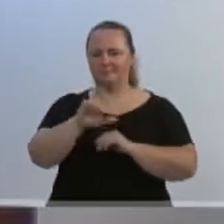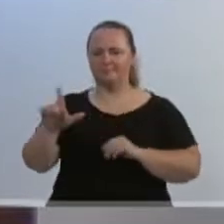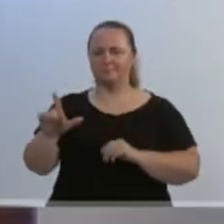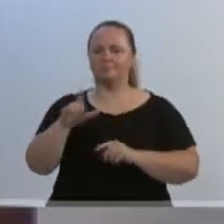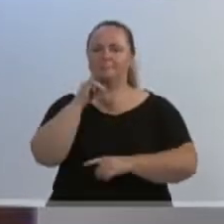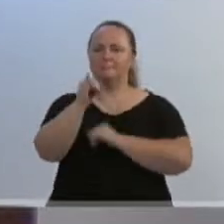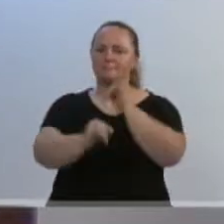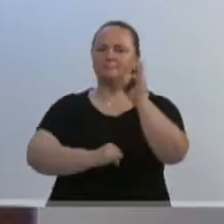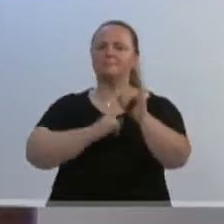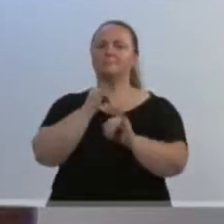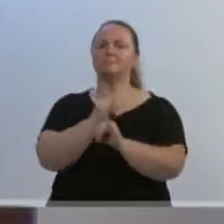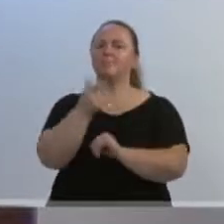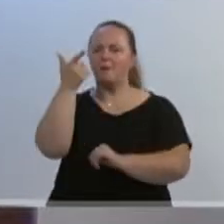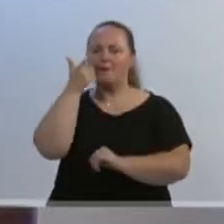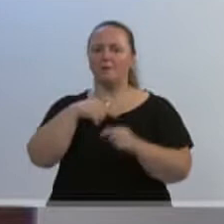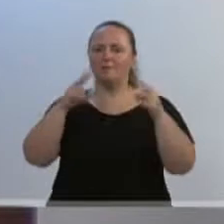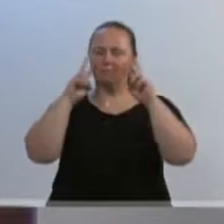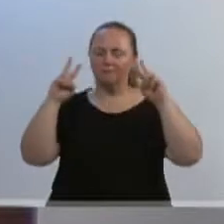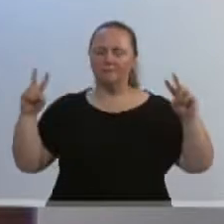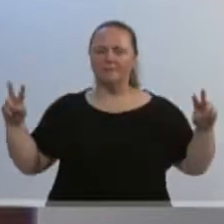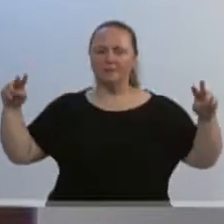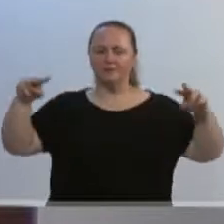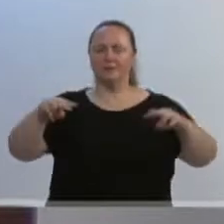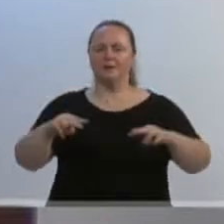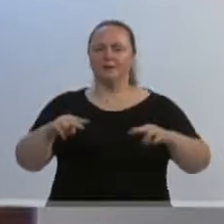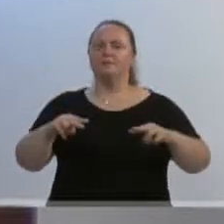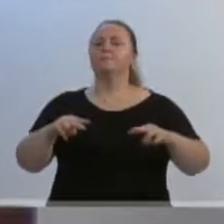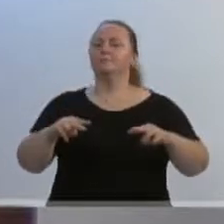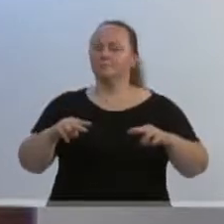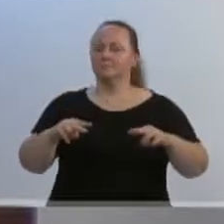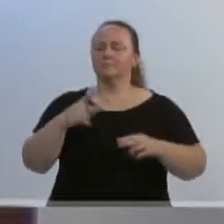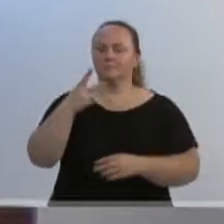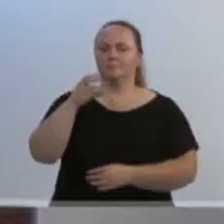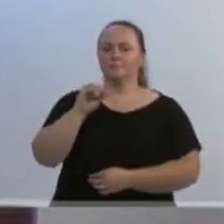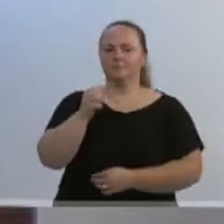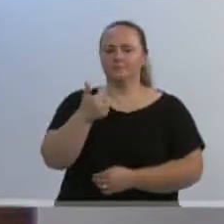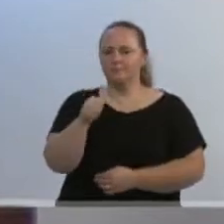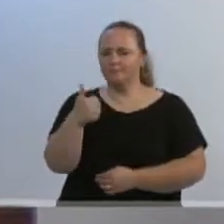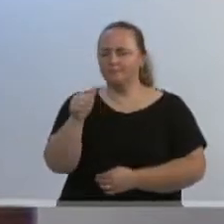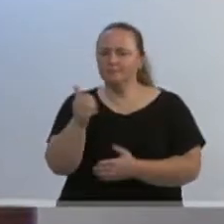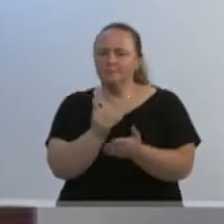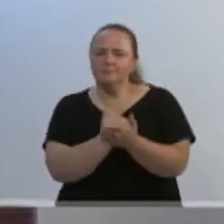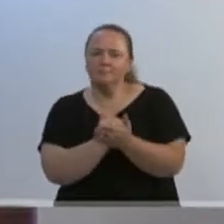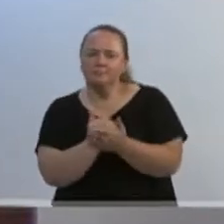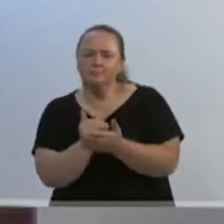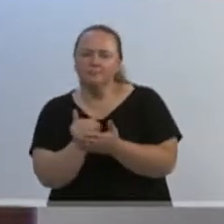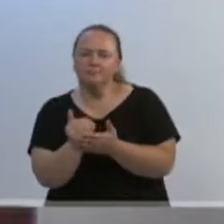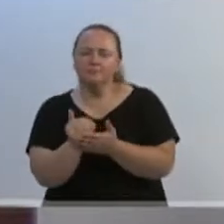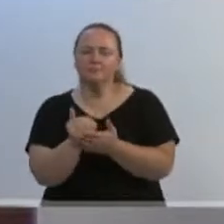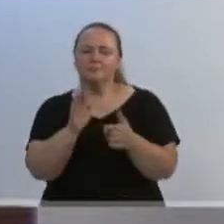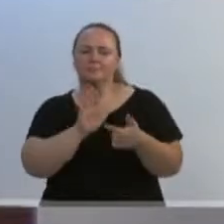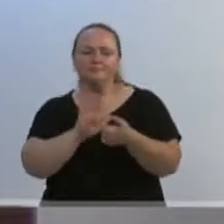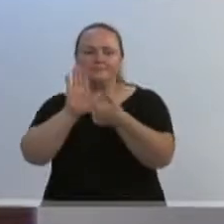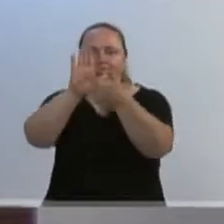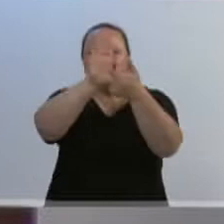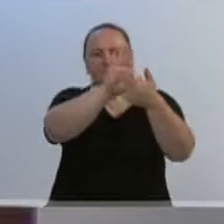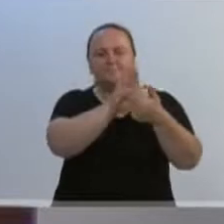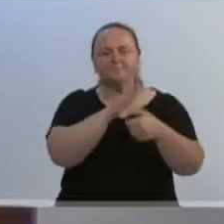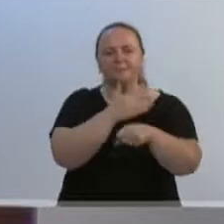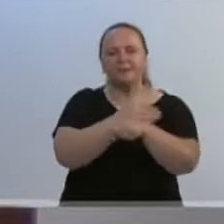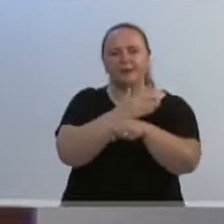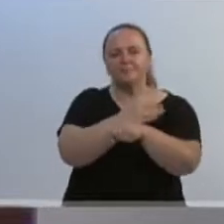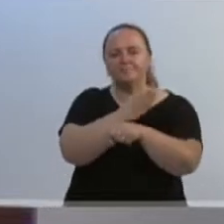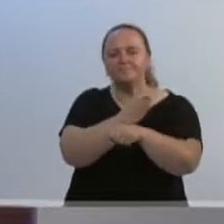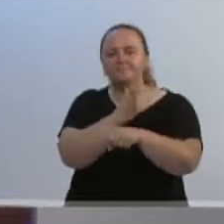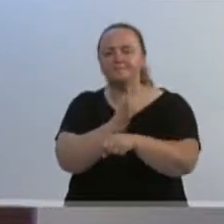portas à comunidade blumenauense. Desde 2011, quando começaram as exposições temporárias, já